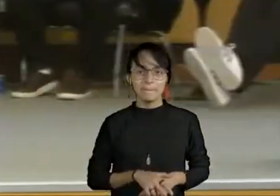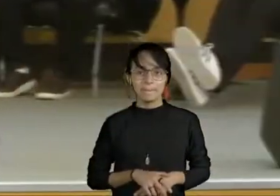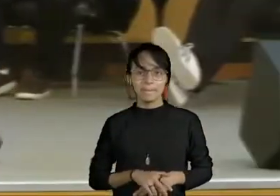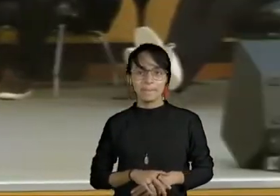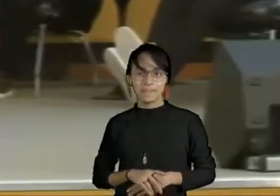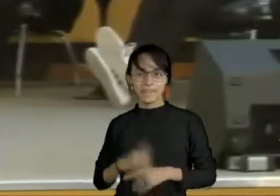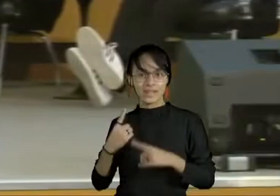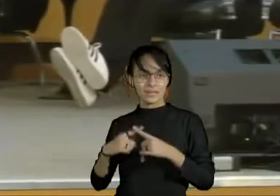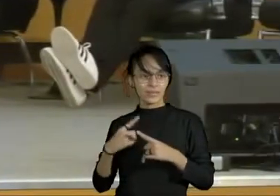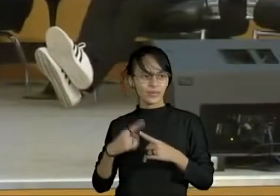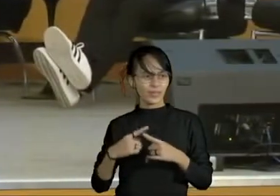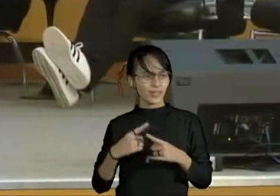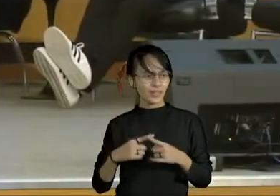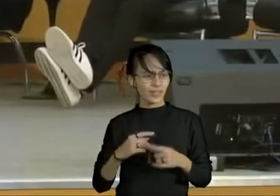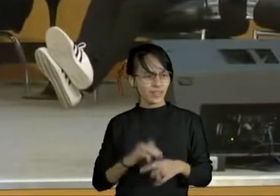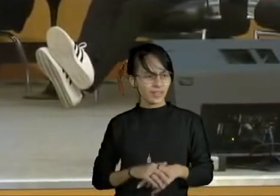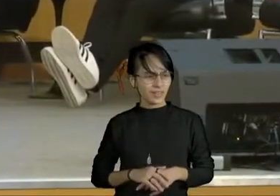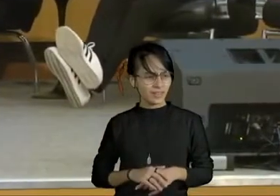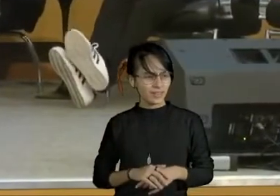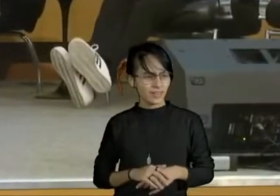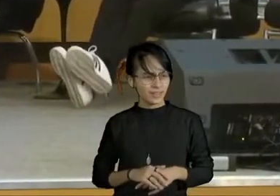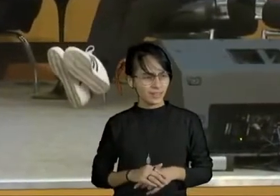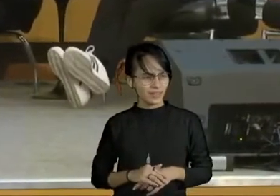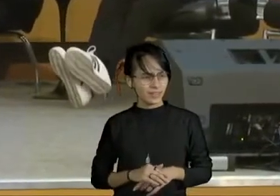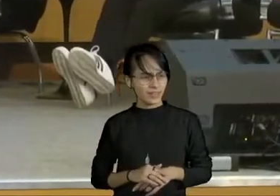acerca daquilo que Deus falou sobre elas.